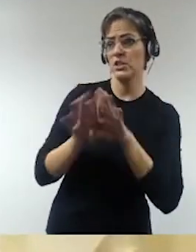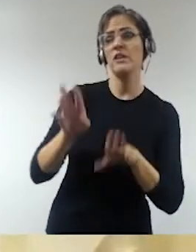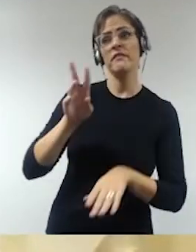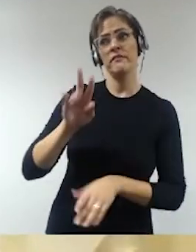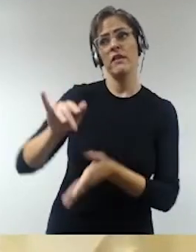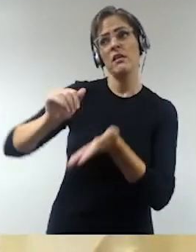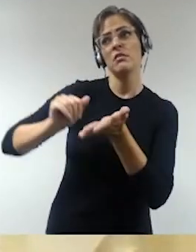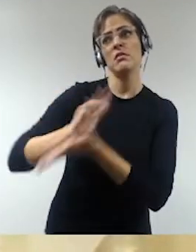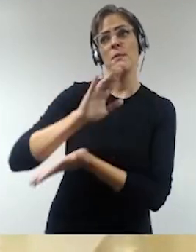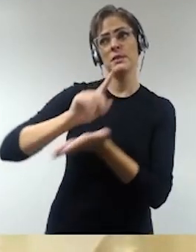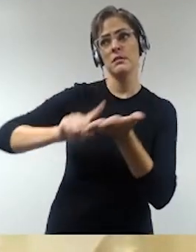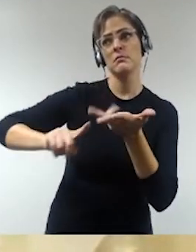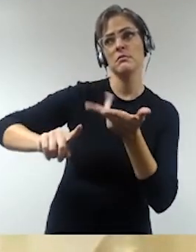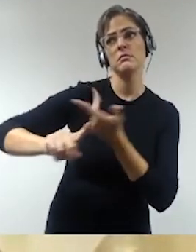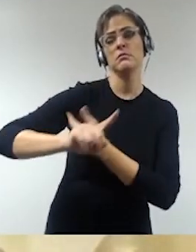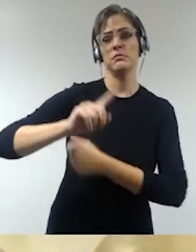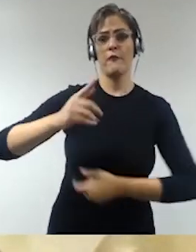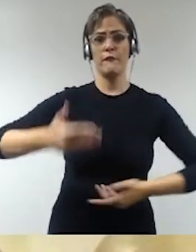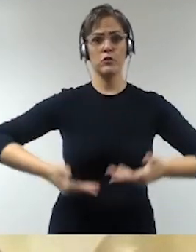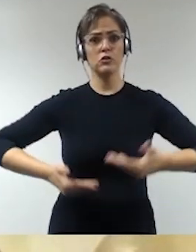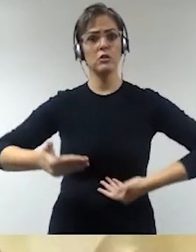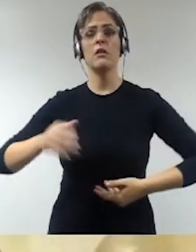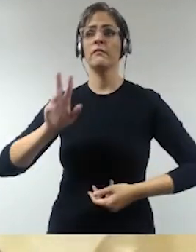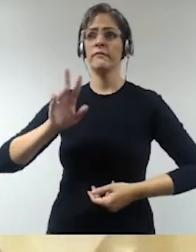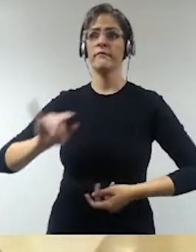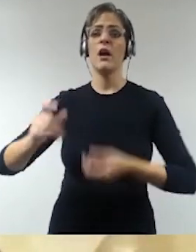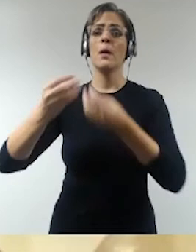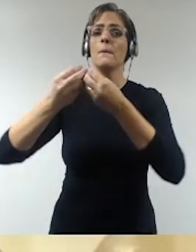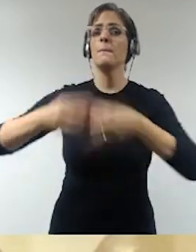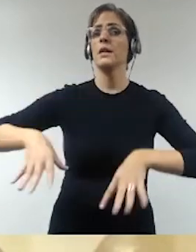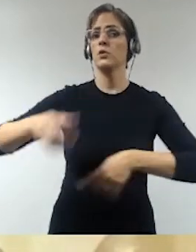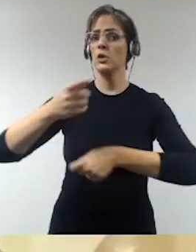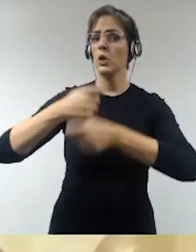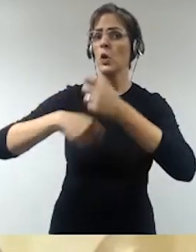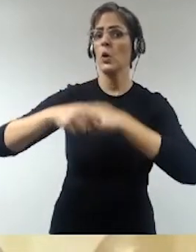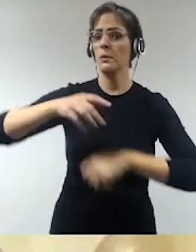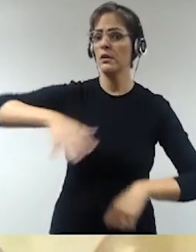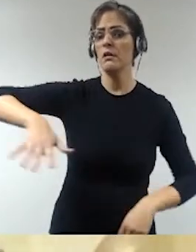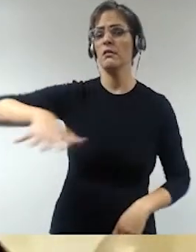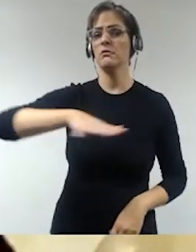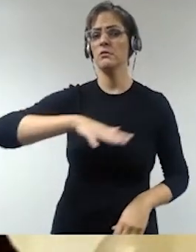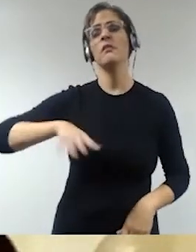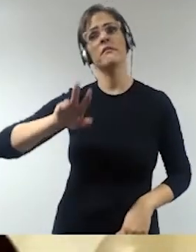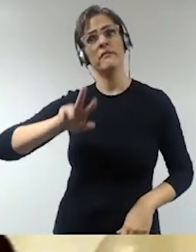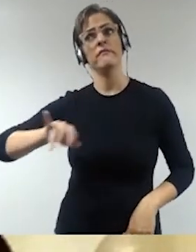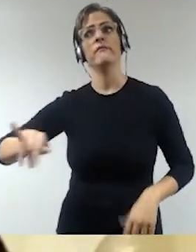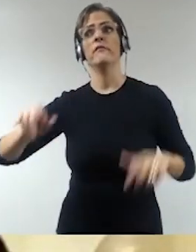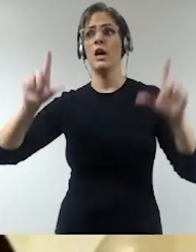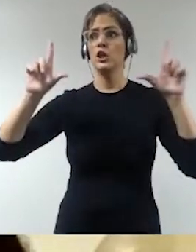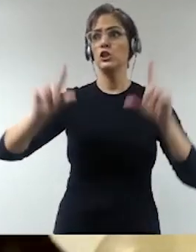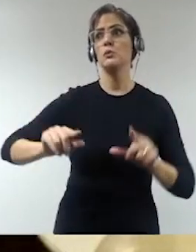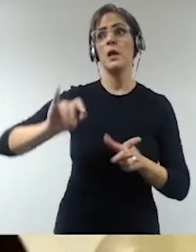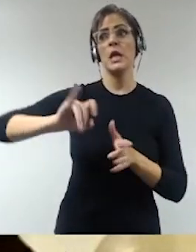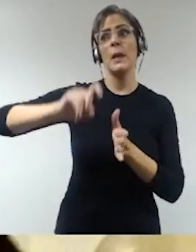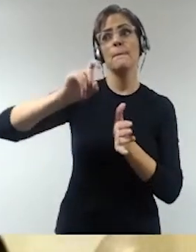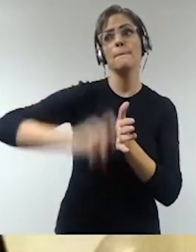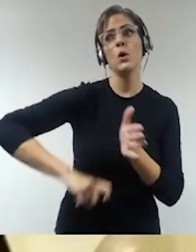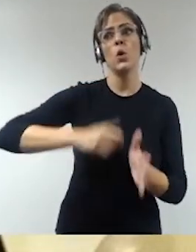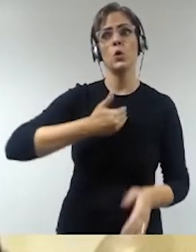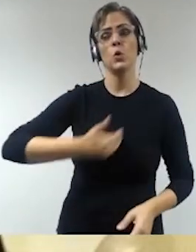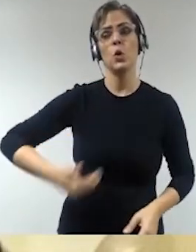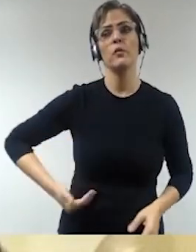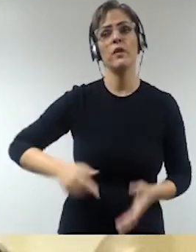tantos funcionários, tem um impacto econômico X, isso vai significar uma redução de impostos Y.